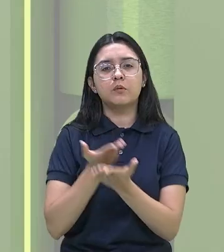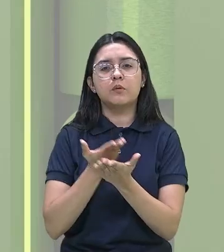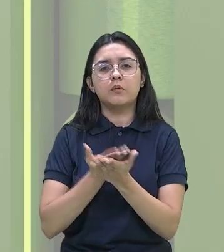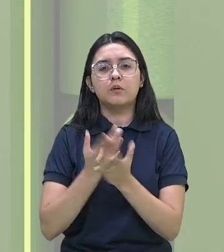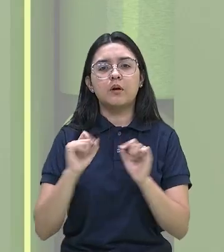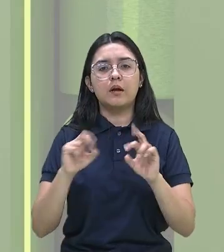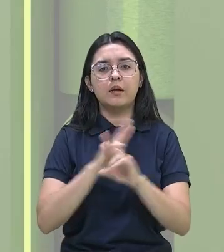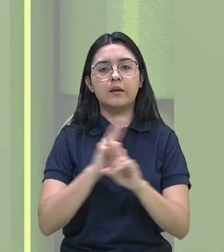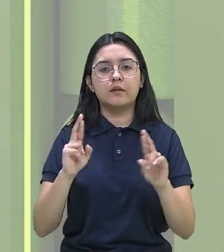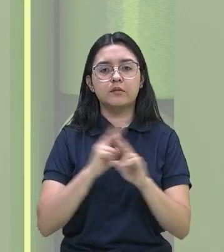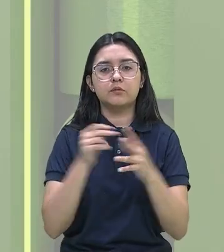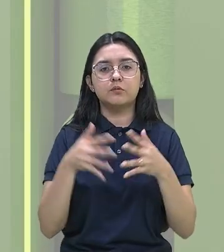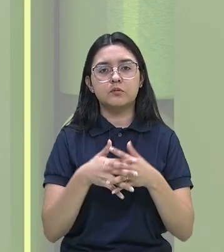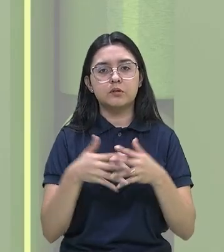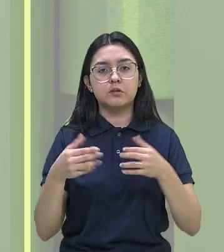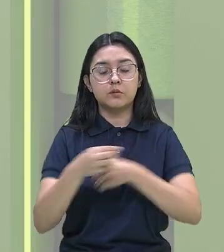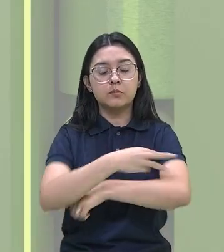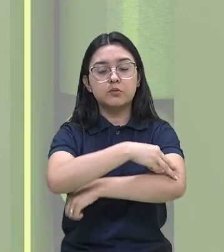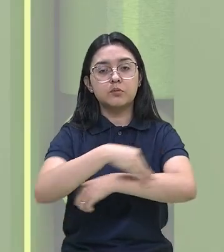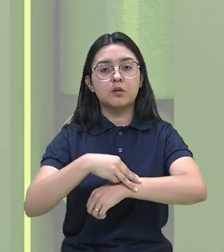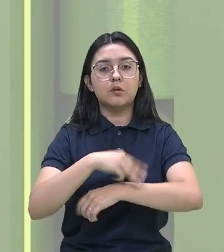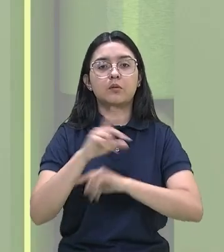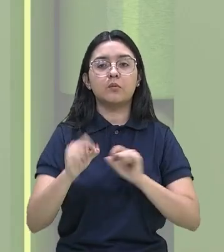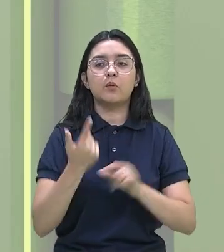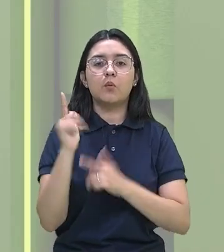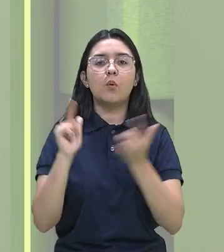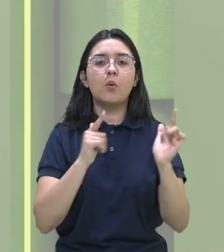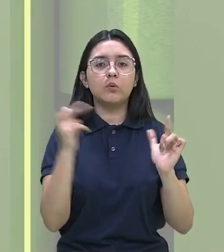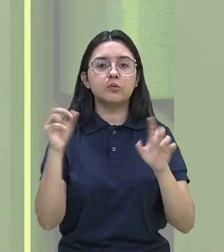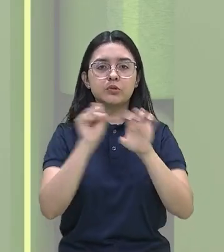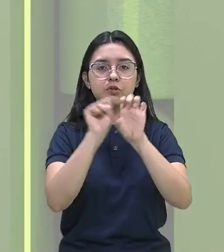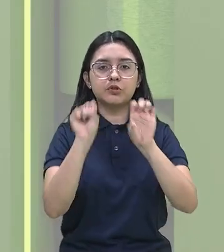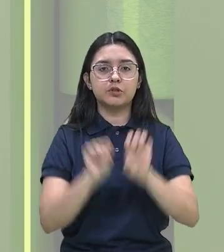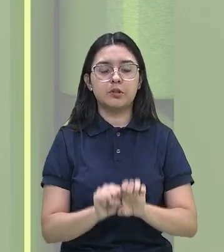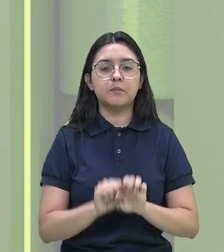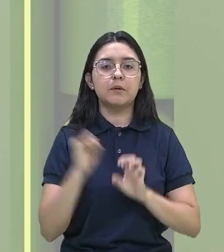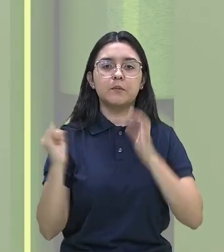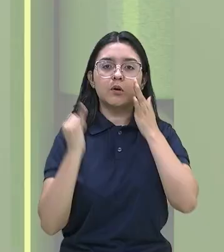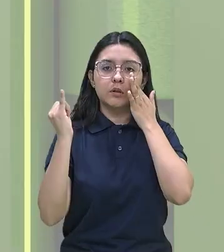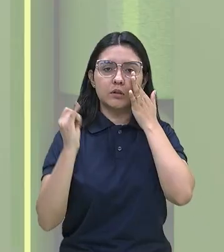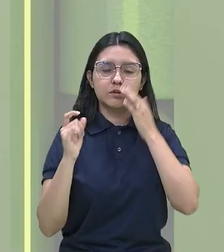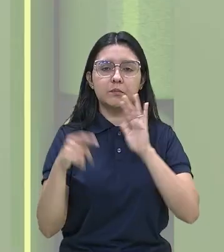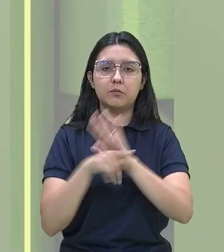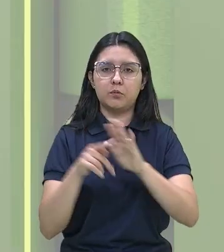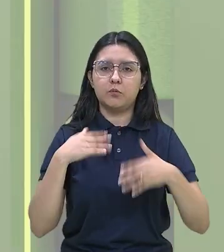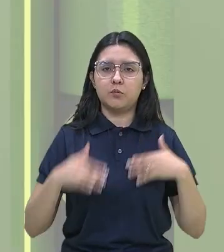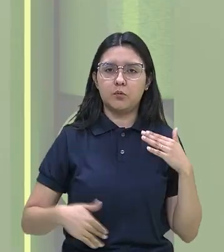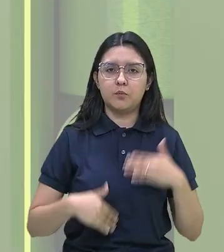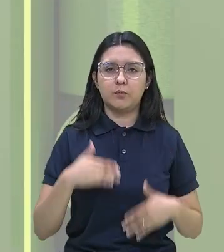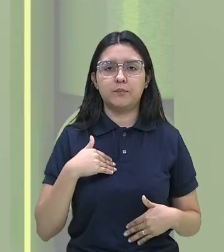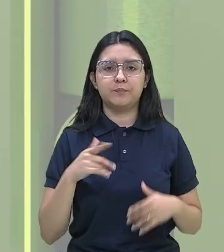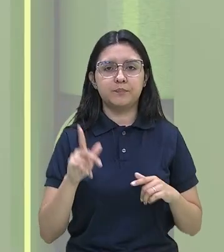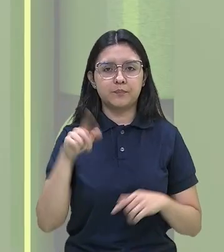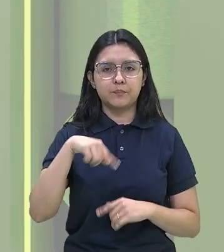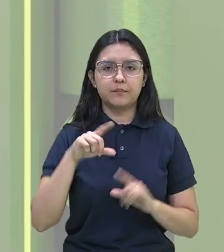a relação desse tecido muscular com outro sistema, outro importante sistema do corpo humano, que é o